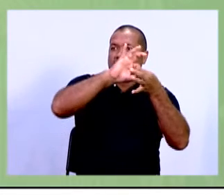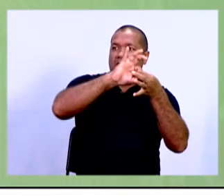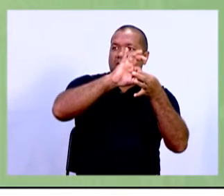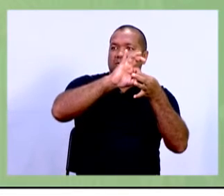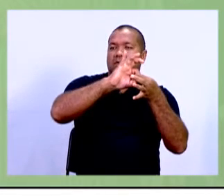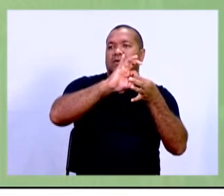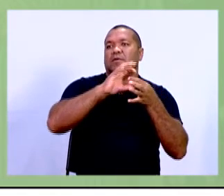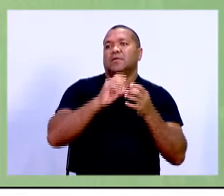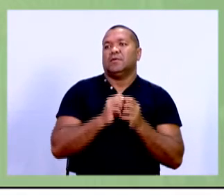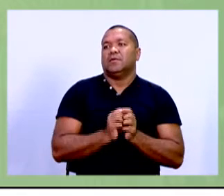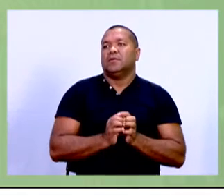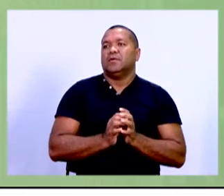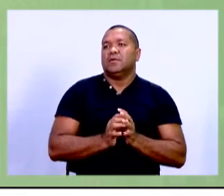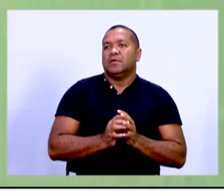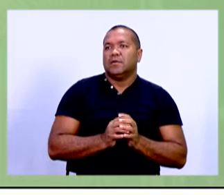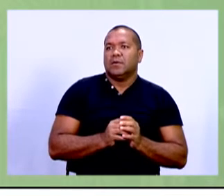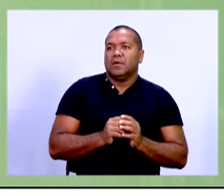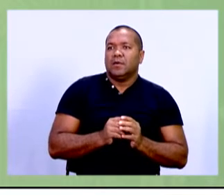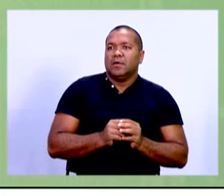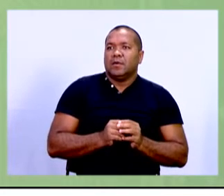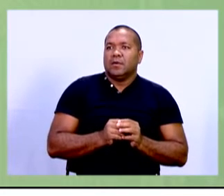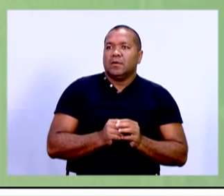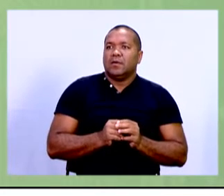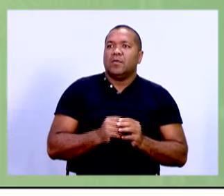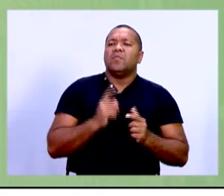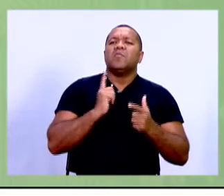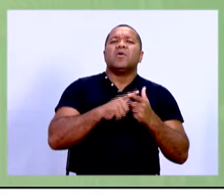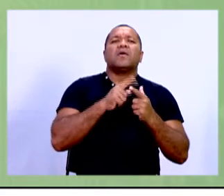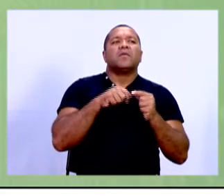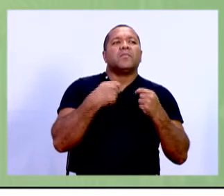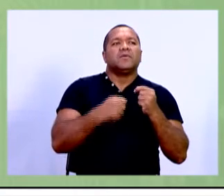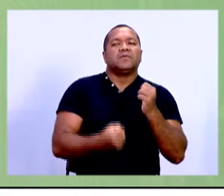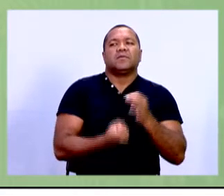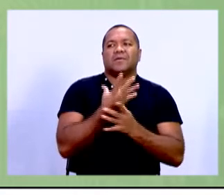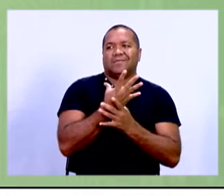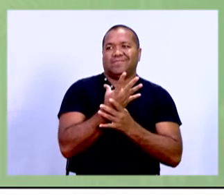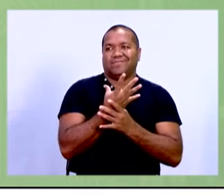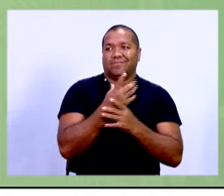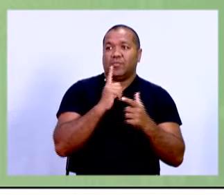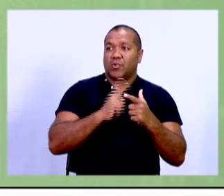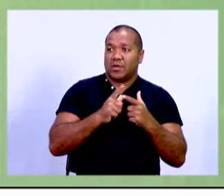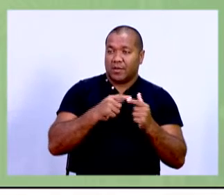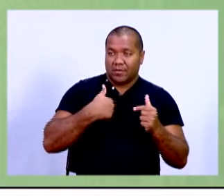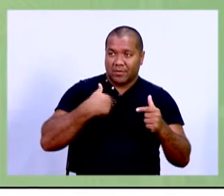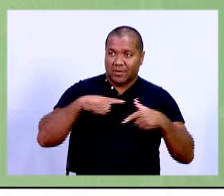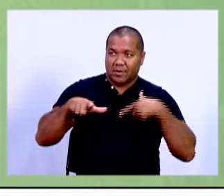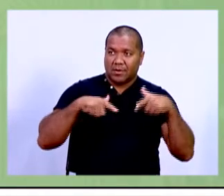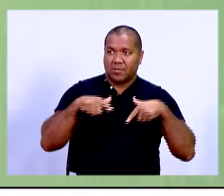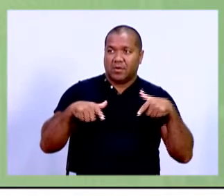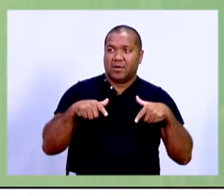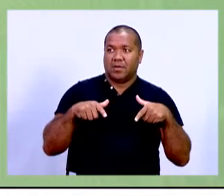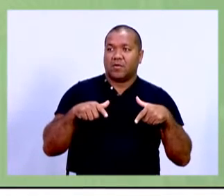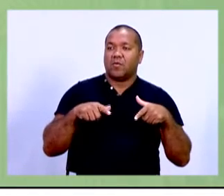temos... por que eu preciso criar esse pacote? Porque vou trabalhar com